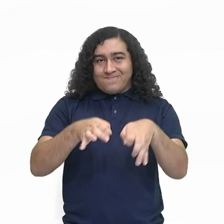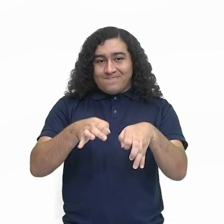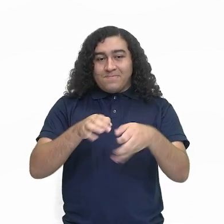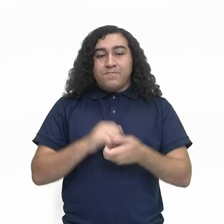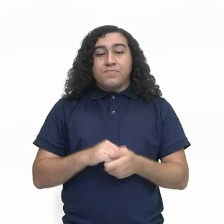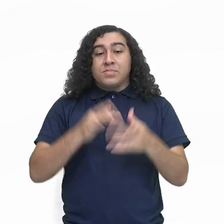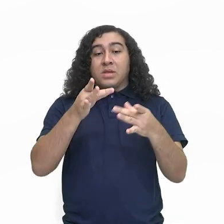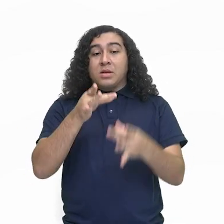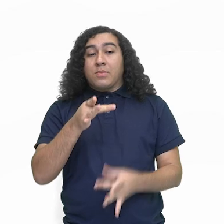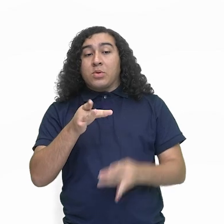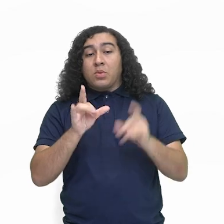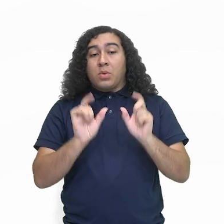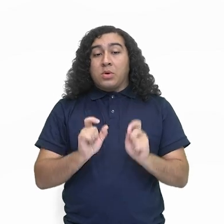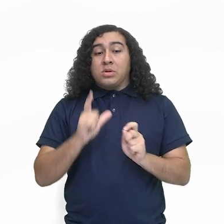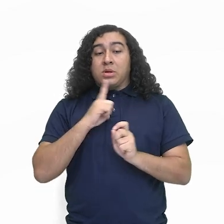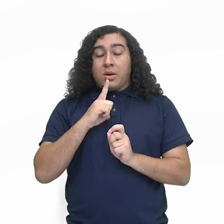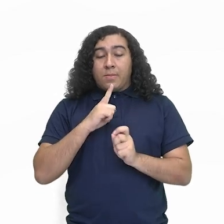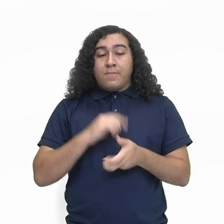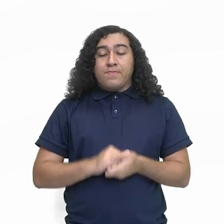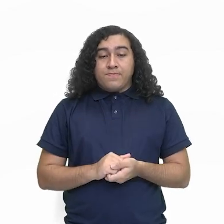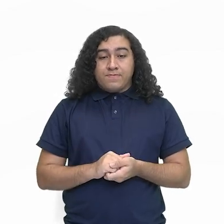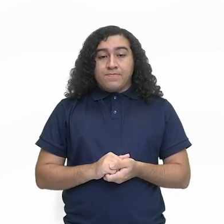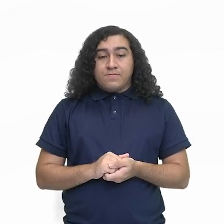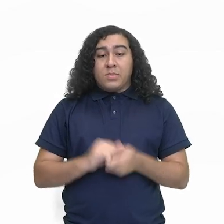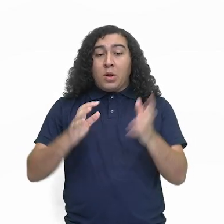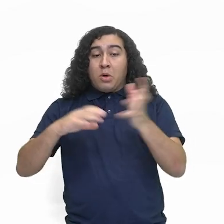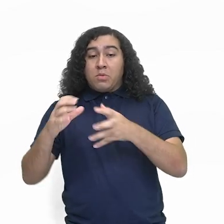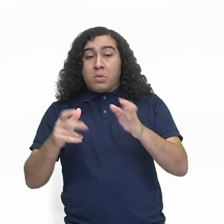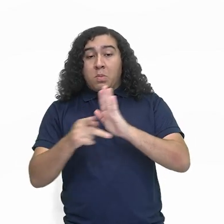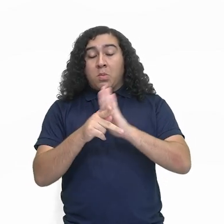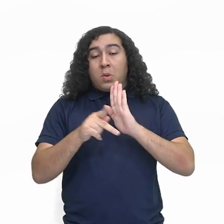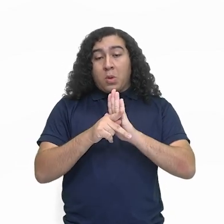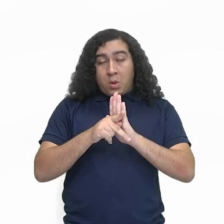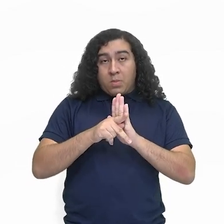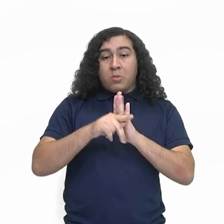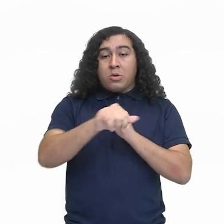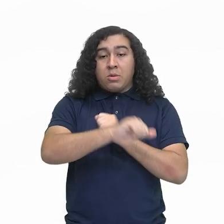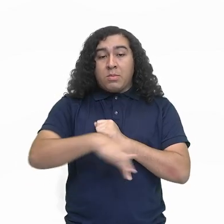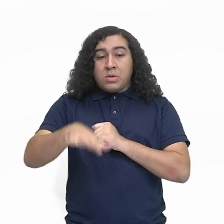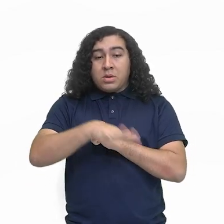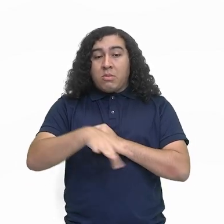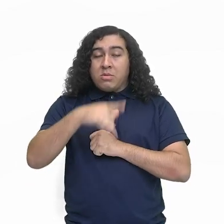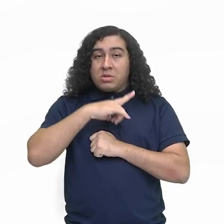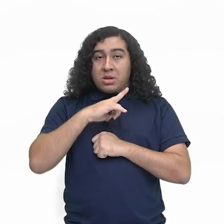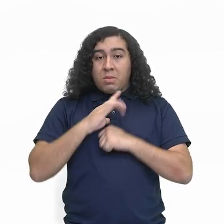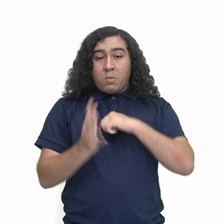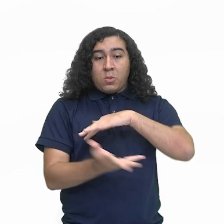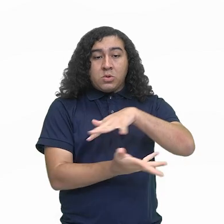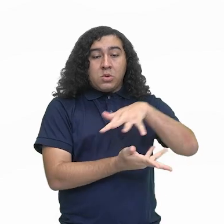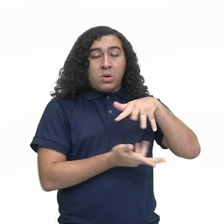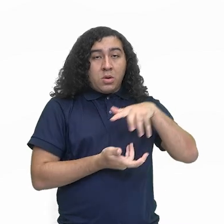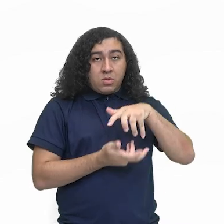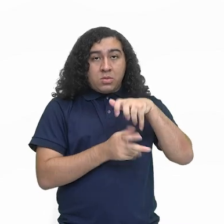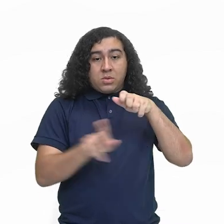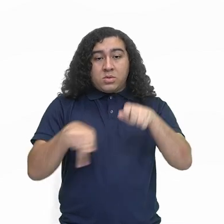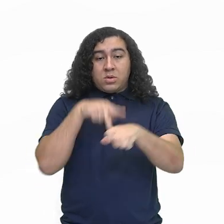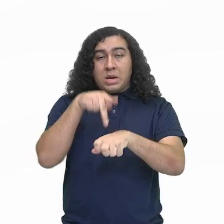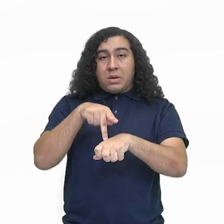O detalhamento dessa aula nós temos conflitos de ordem ambiental em nível